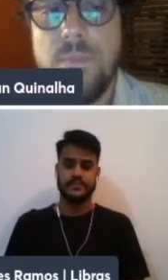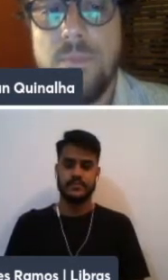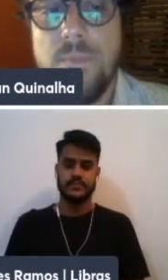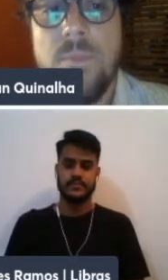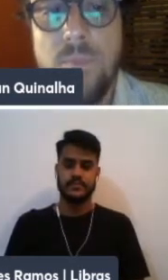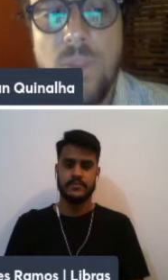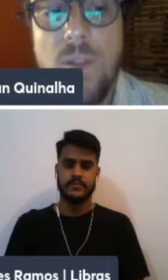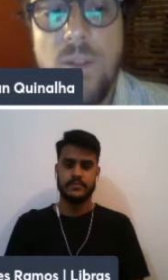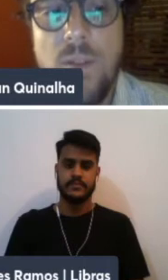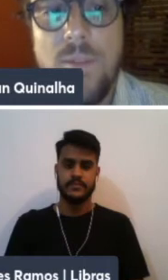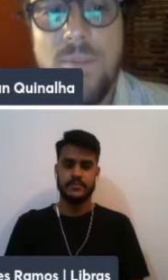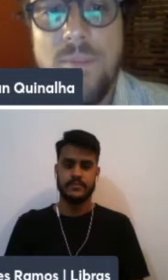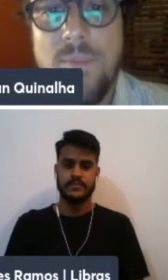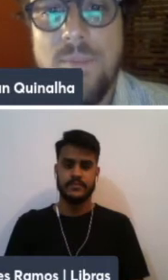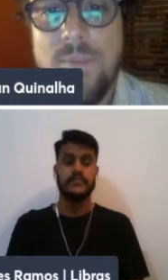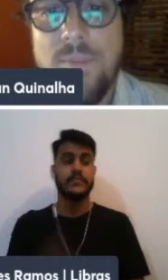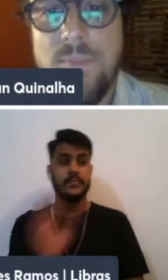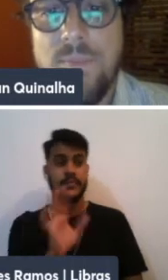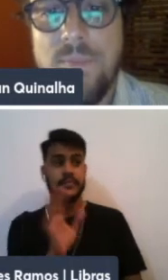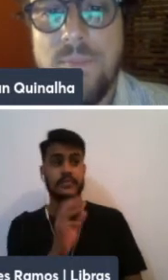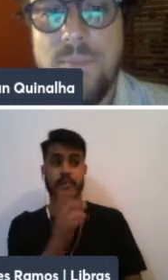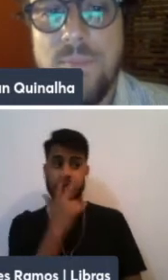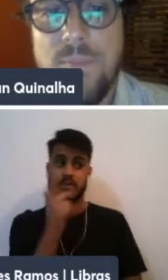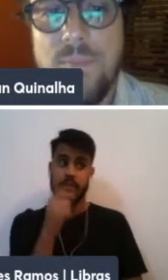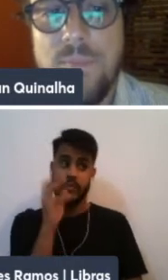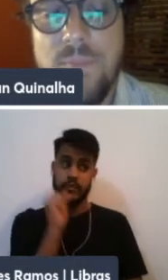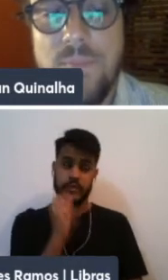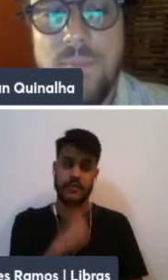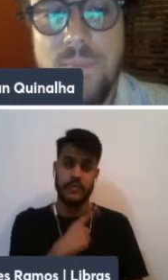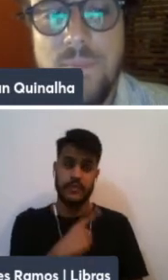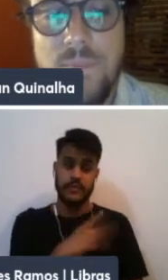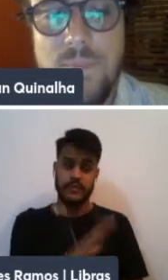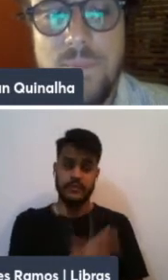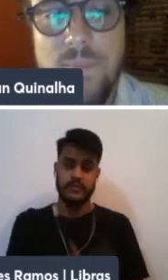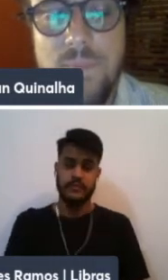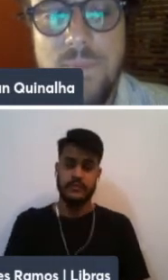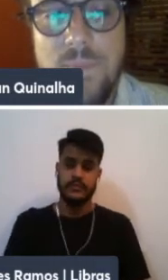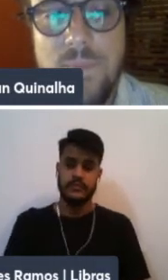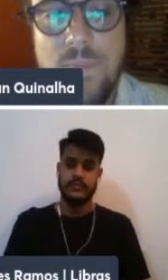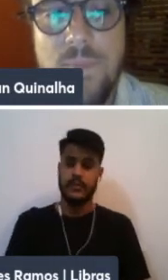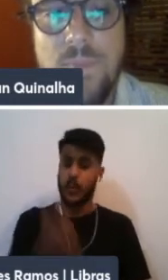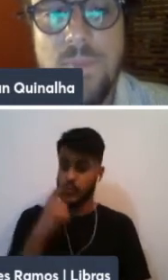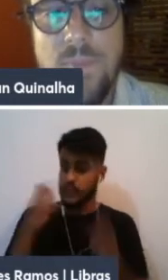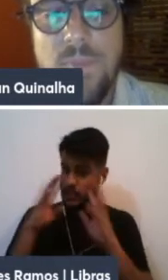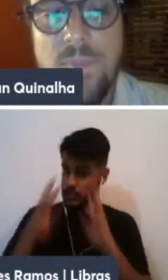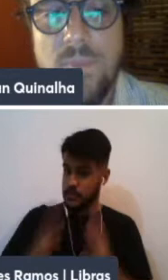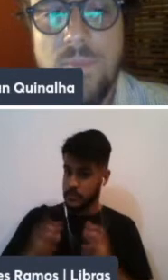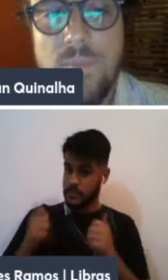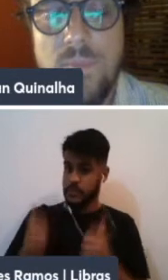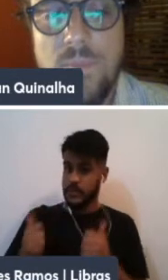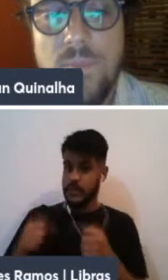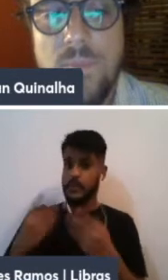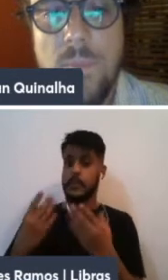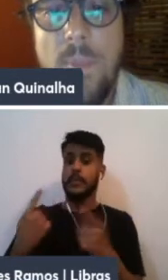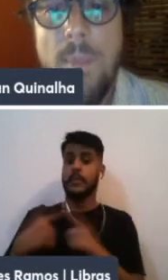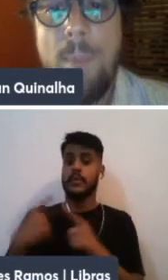Olá, eu acho que está... Vocês estão me ouvindo, porque caiu várias...